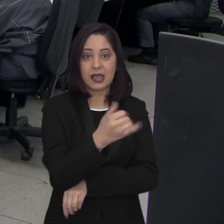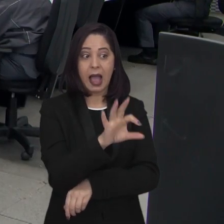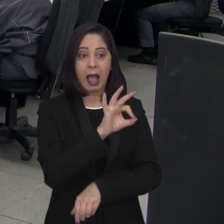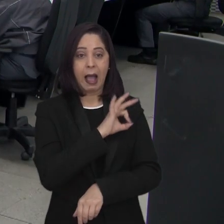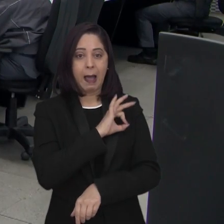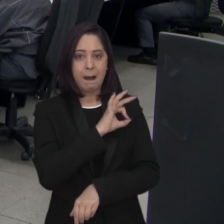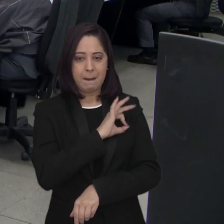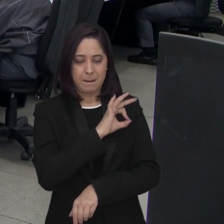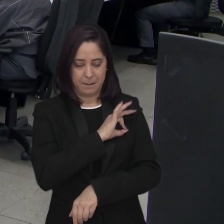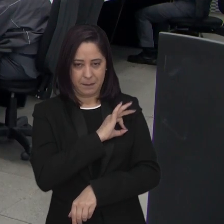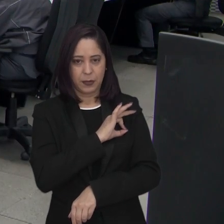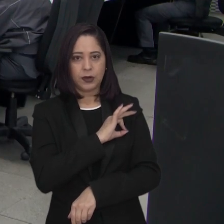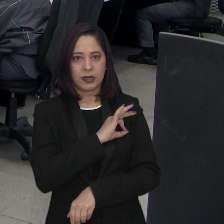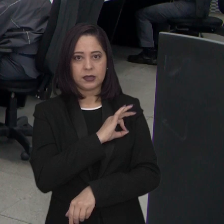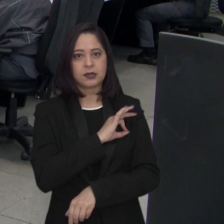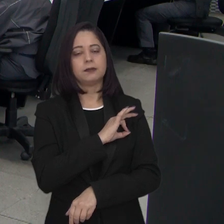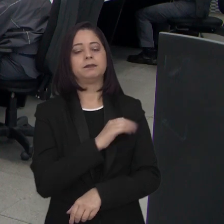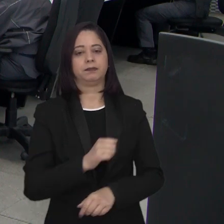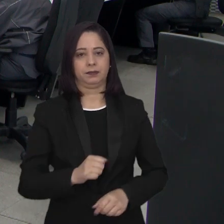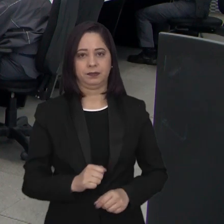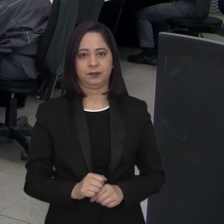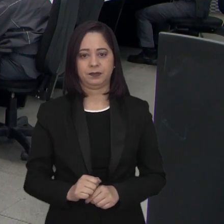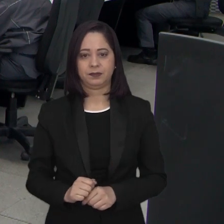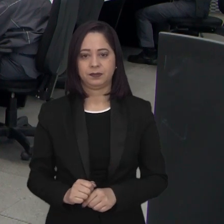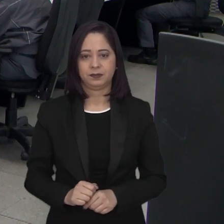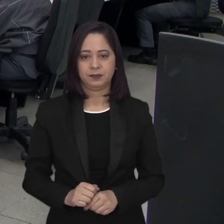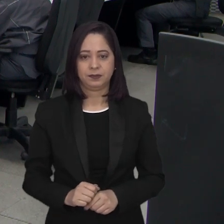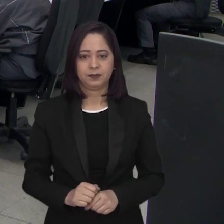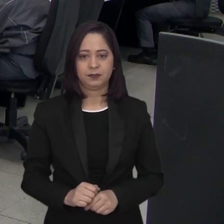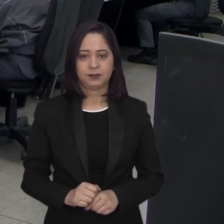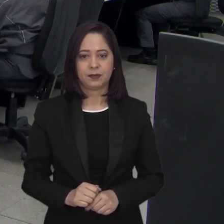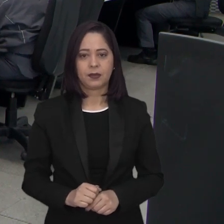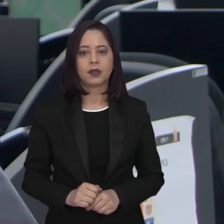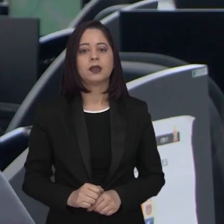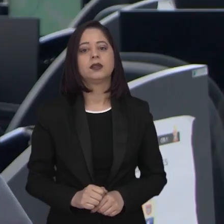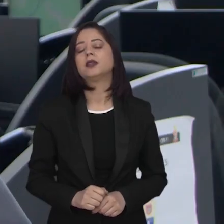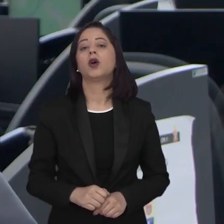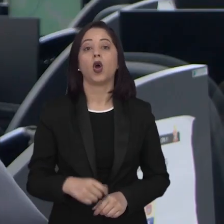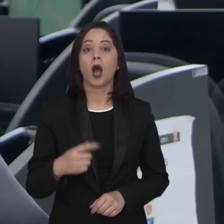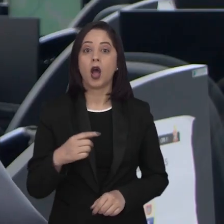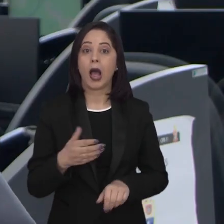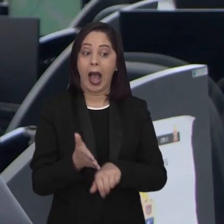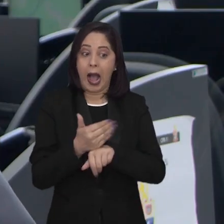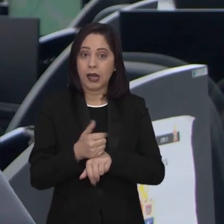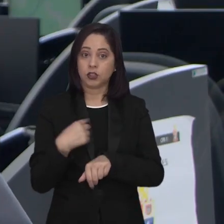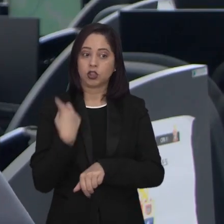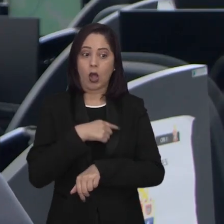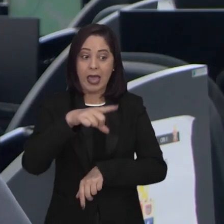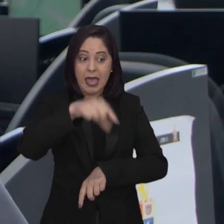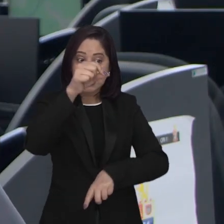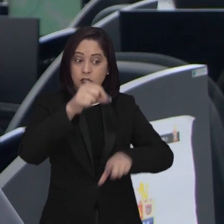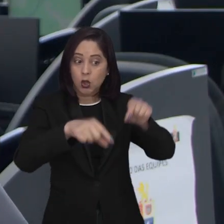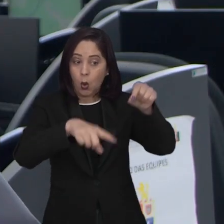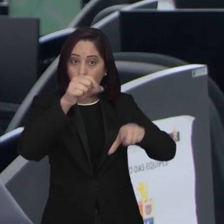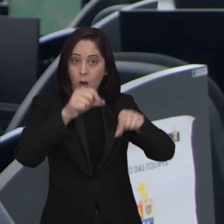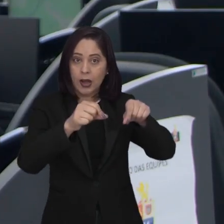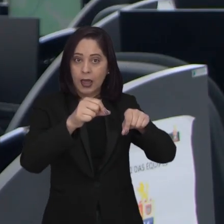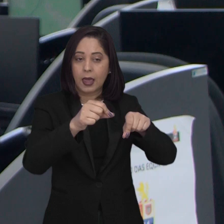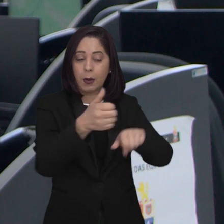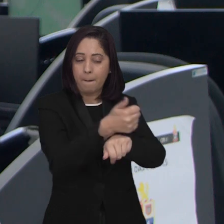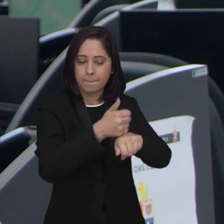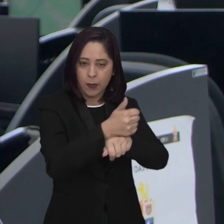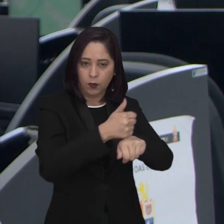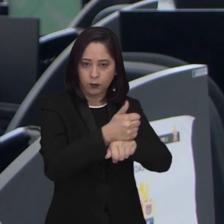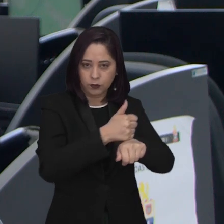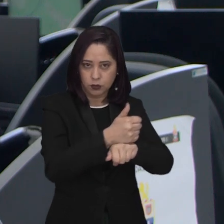policiais e bombeiros conduzem as ocorrências para os agentes mais próximos. Nós fazemos uma seleção dos atendentes civis que vão trabalhar